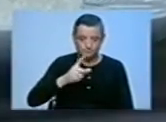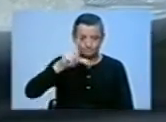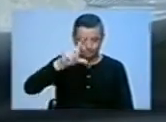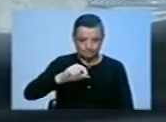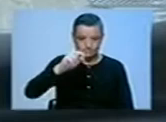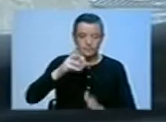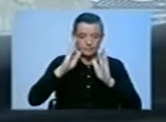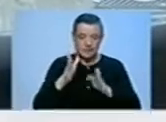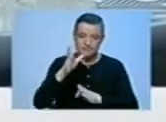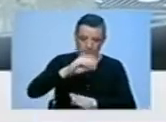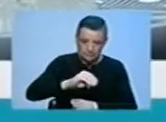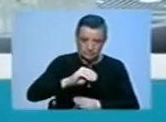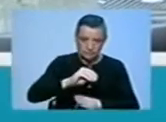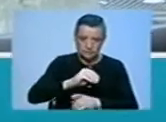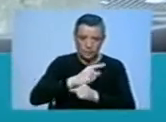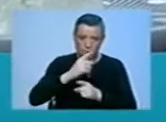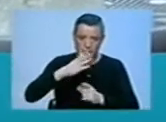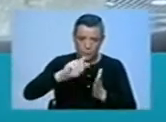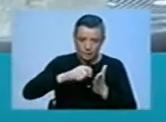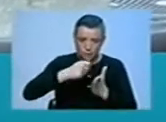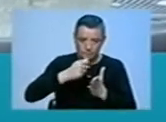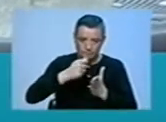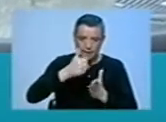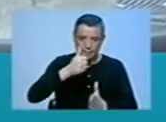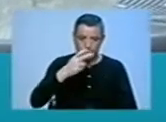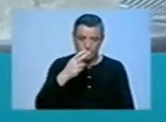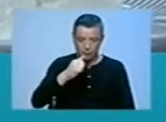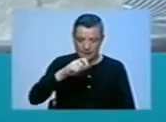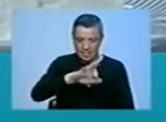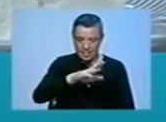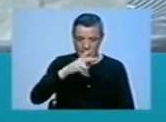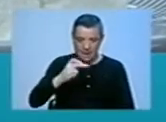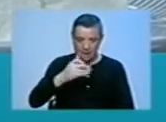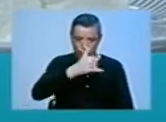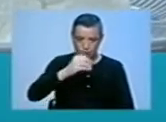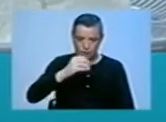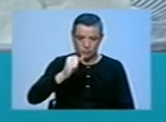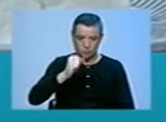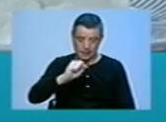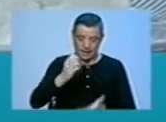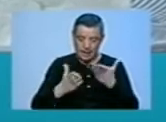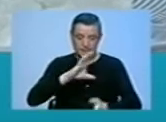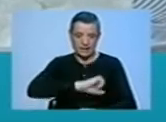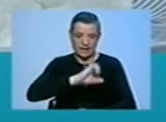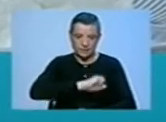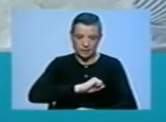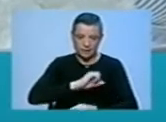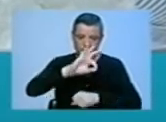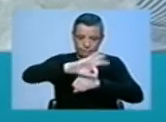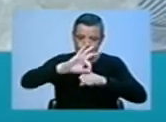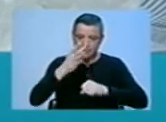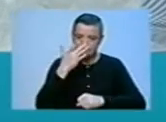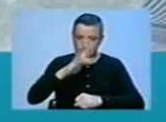sentar ainda de uma colher de sopa de extrato família 200 gramas de feijão framboesas frescas